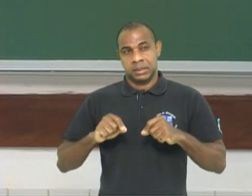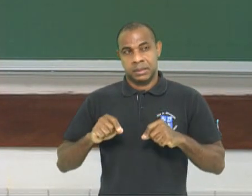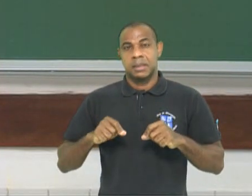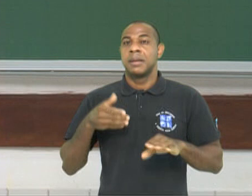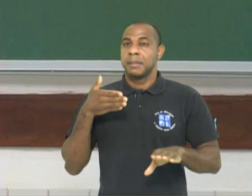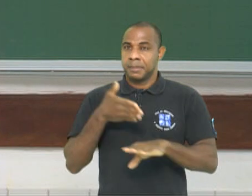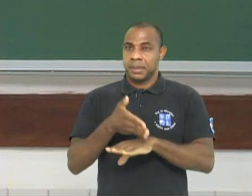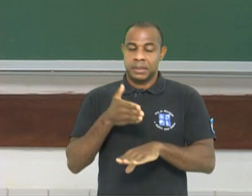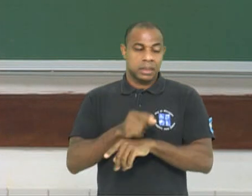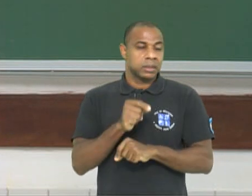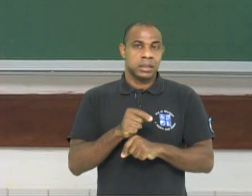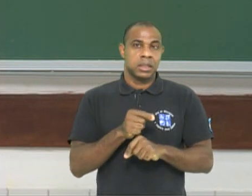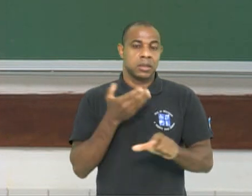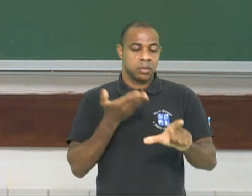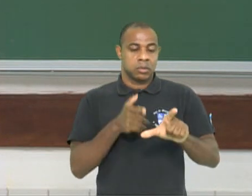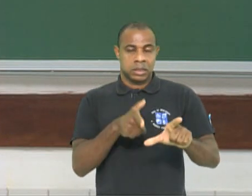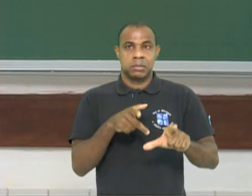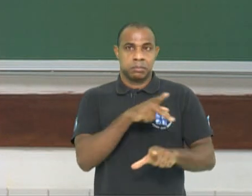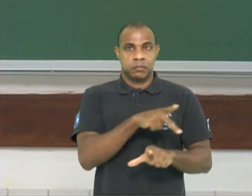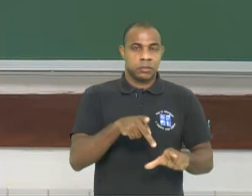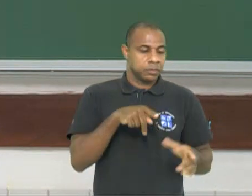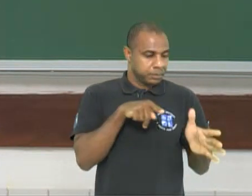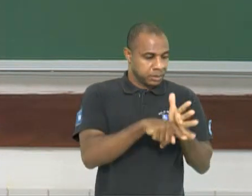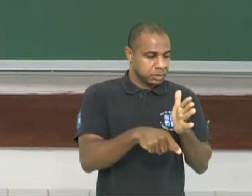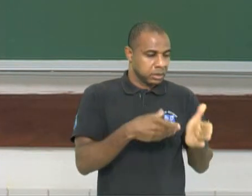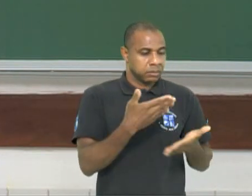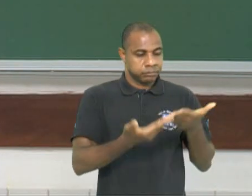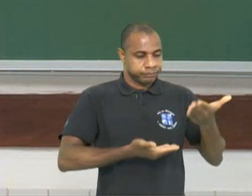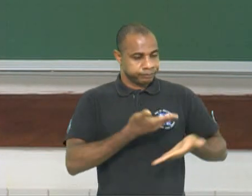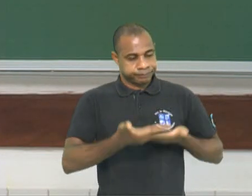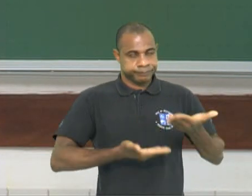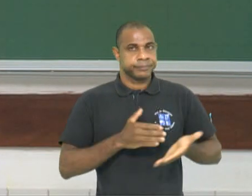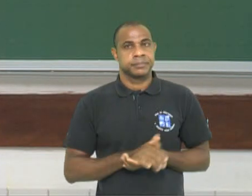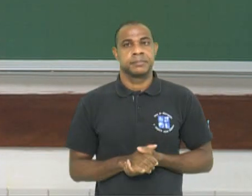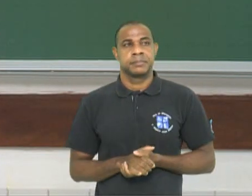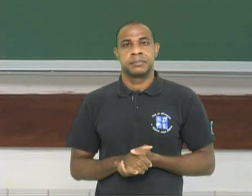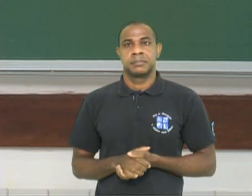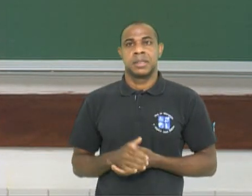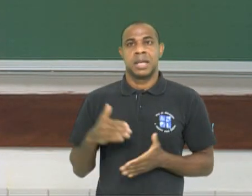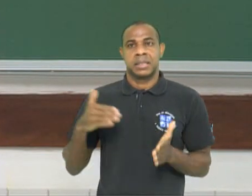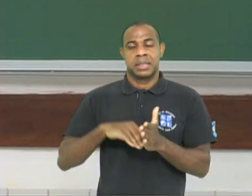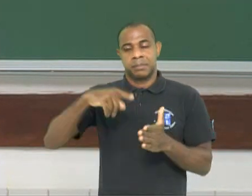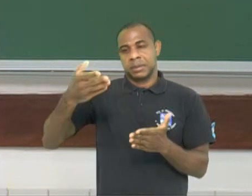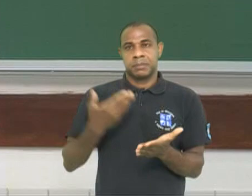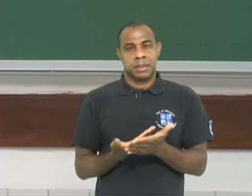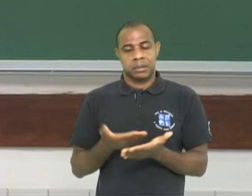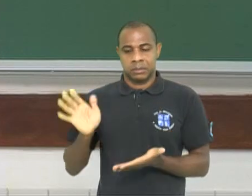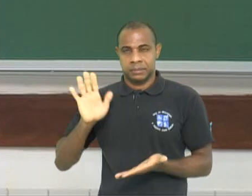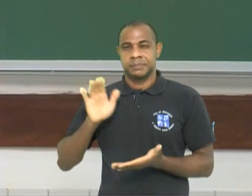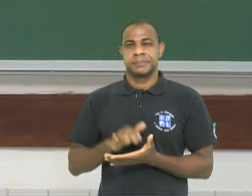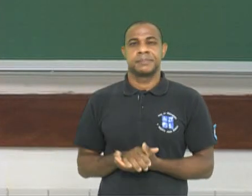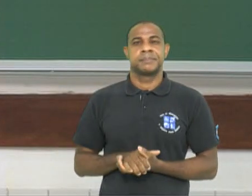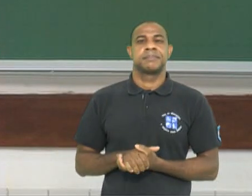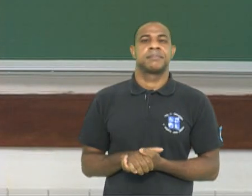acesse lá o teu professor no Classroom, que ele vai ter um enorme prazer de te atender. Tá bom, pessoal? Até uma próxima. Valeu!